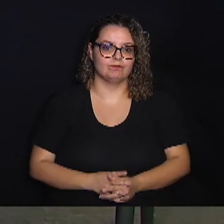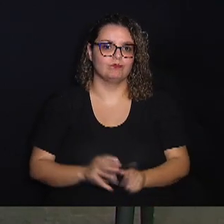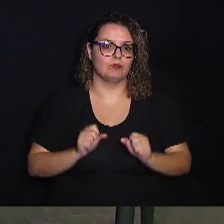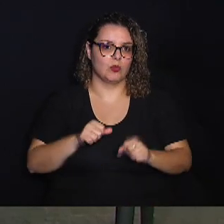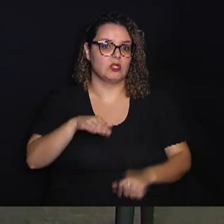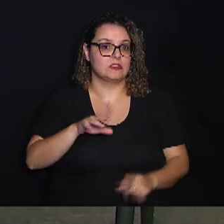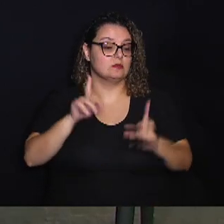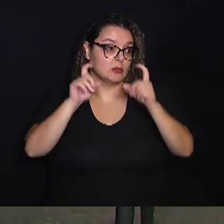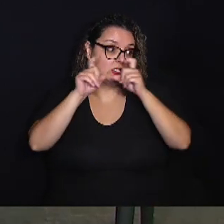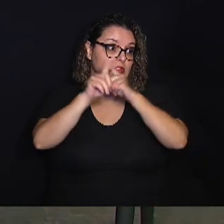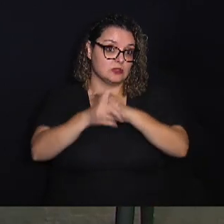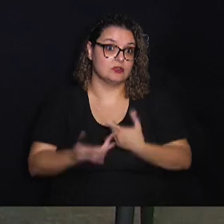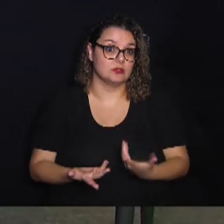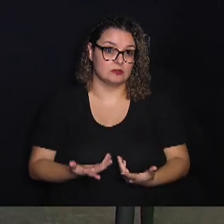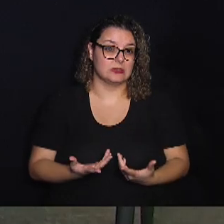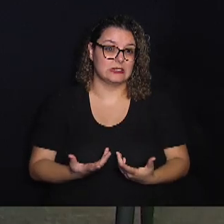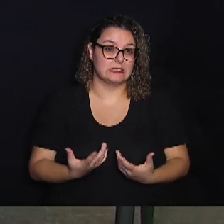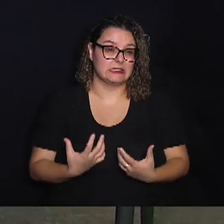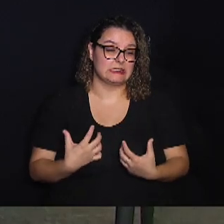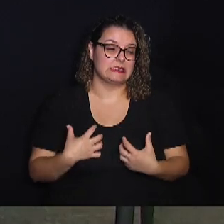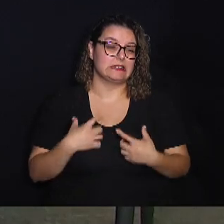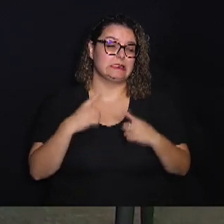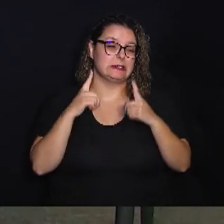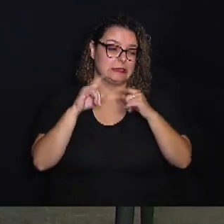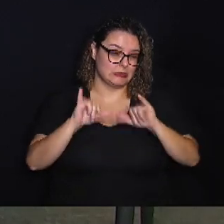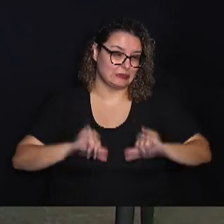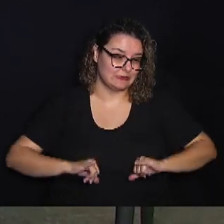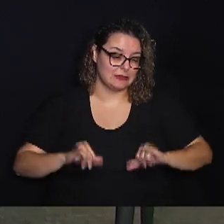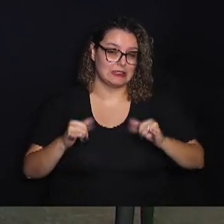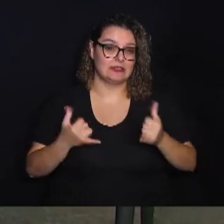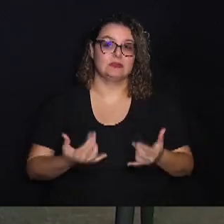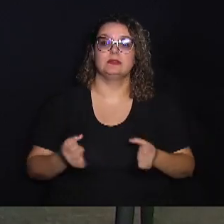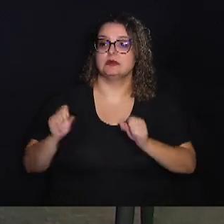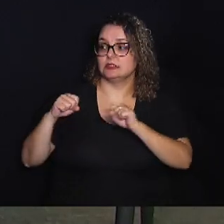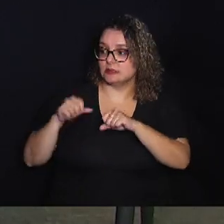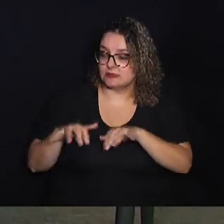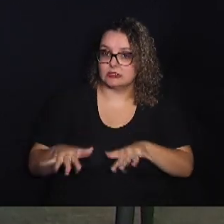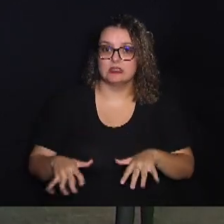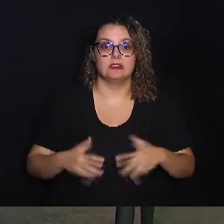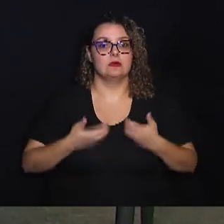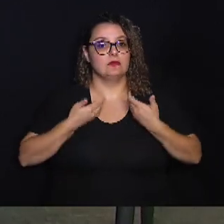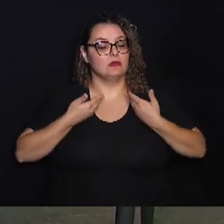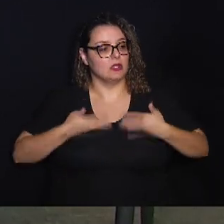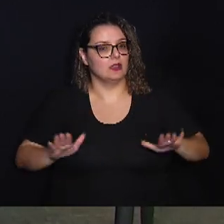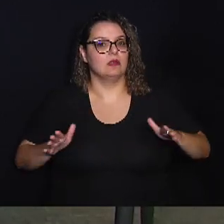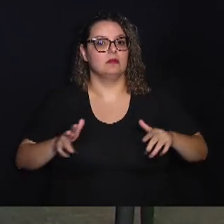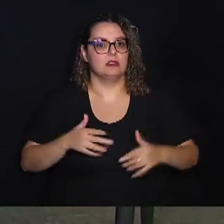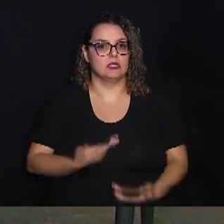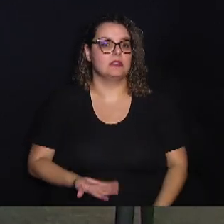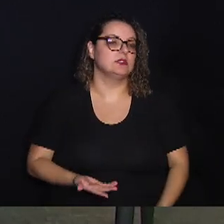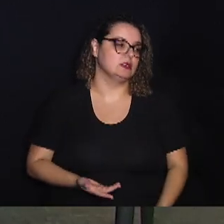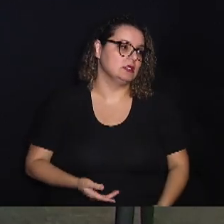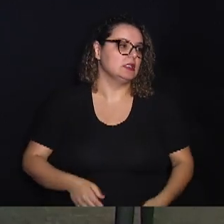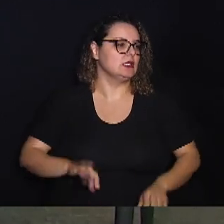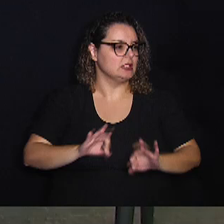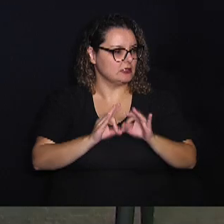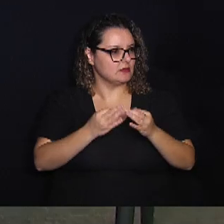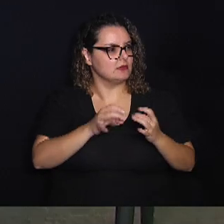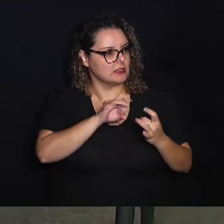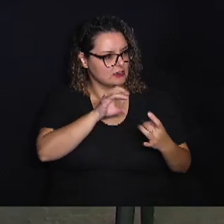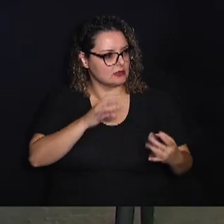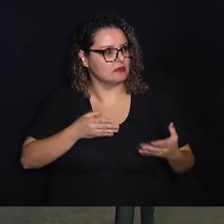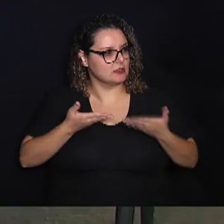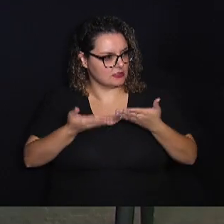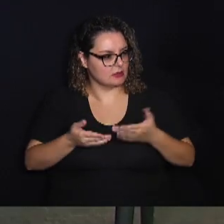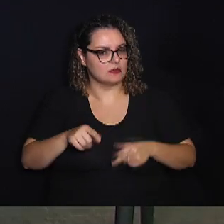difícil e talvez é muito arranhado, né? Sim, Acho que sim. tirar esses ruídos e tal. Sim. E as ouvi- famílias também trazem esse feedback para